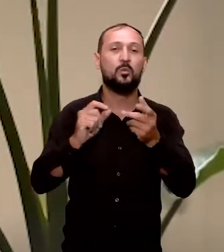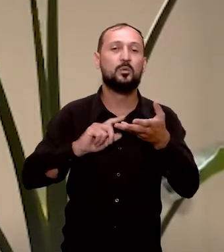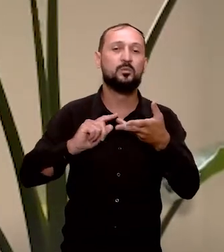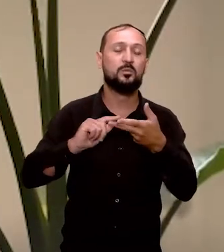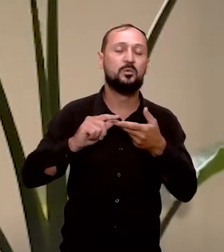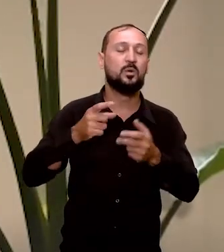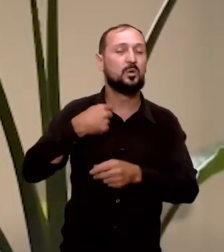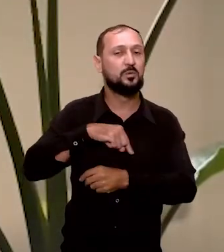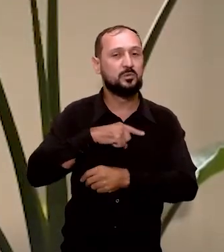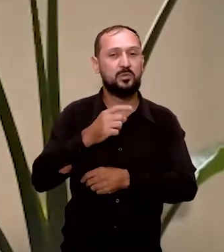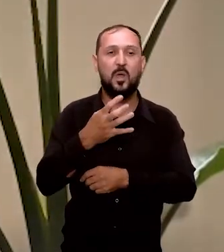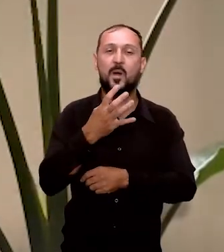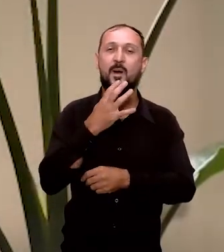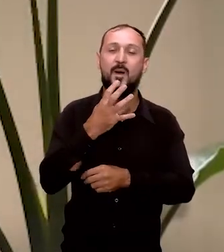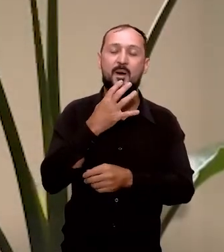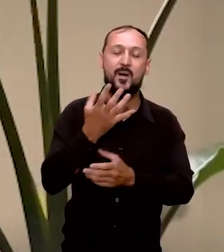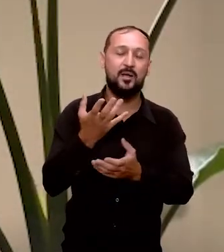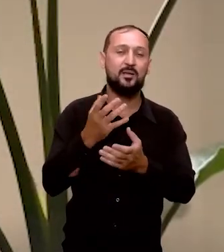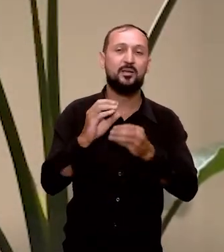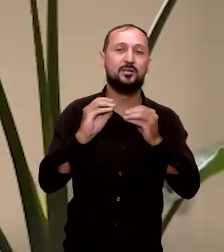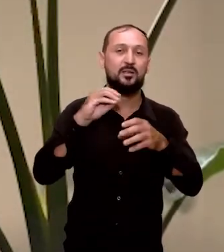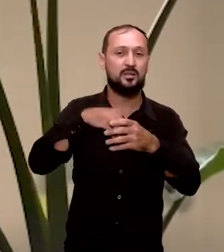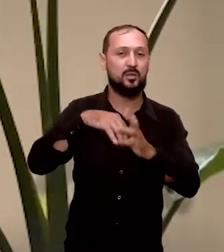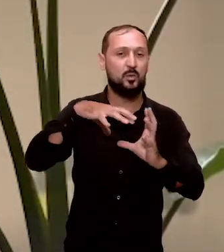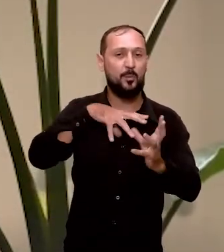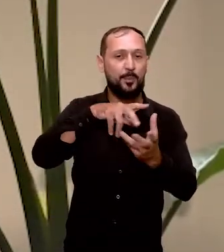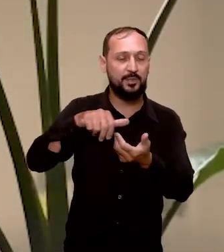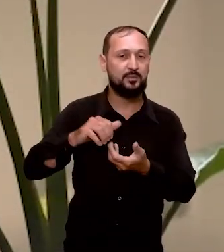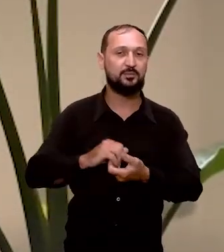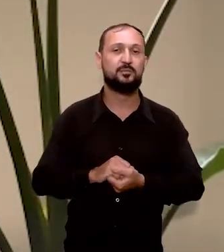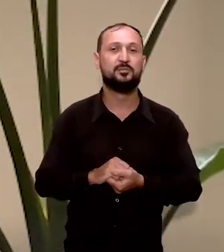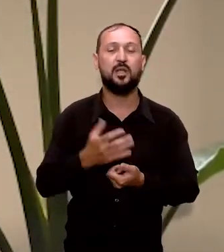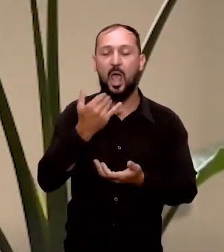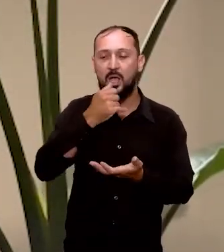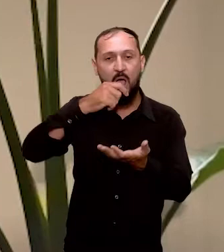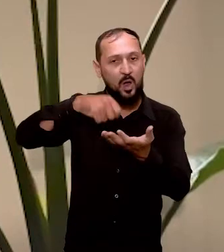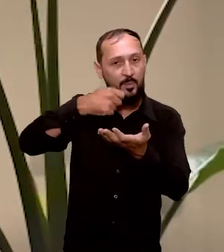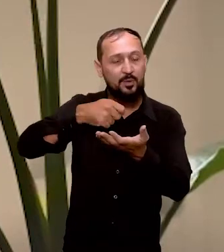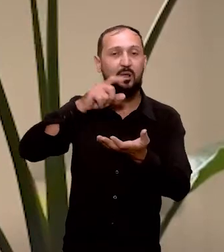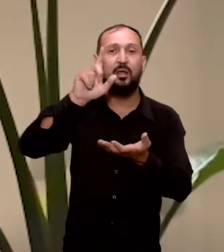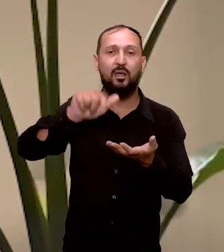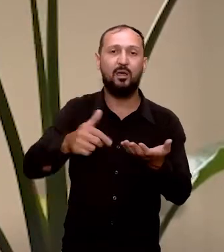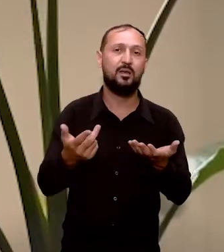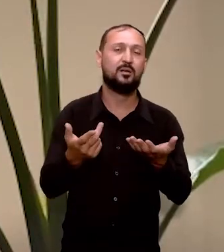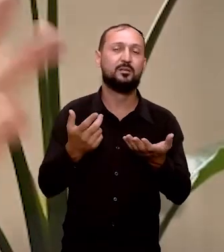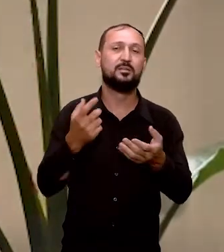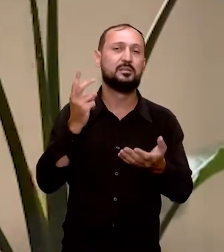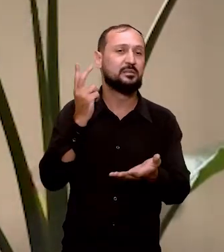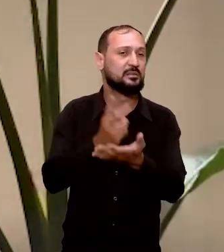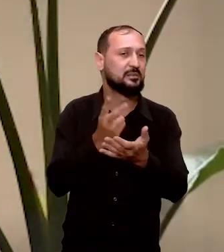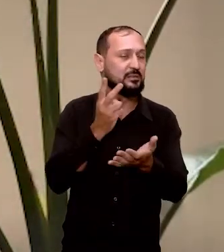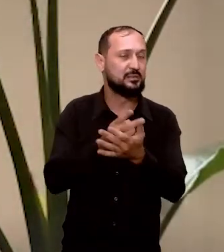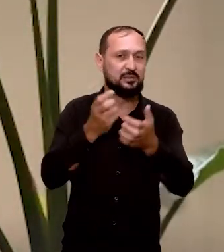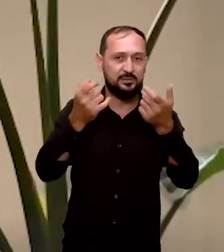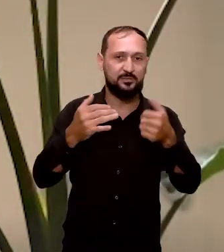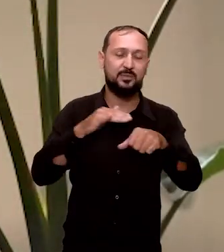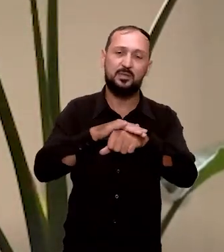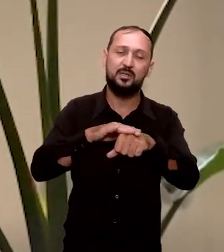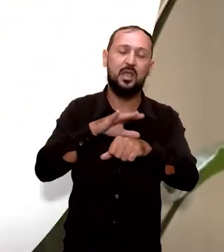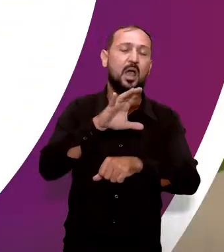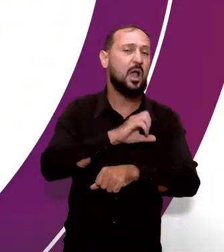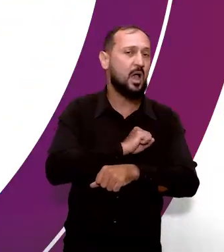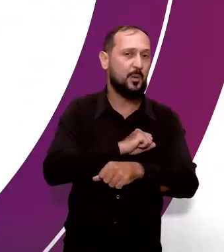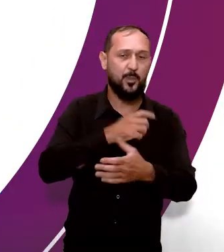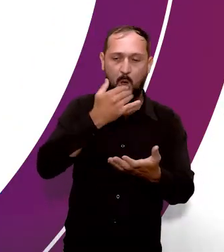sentir tudo aquilo que a gente conhece no planeta. E a gastronomia é isso.